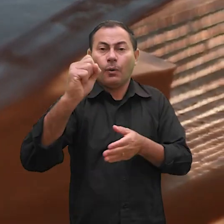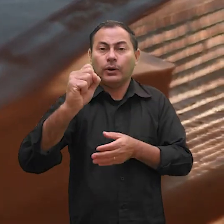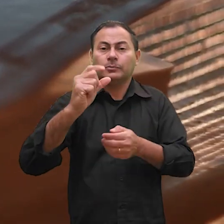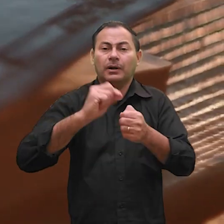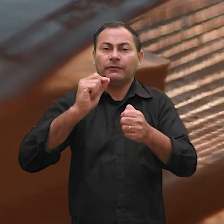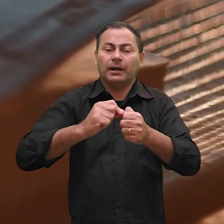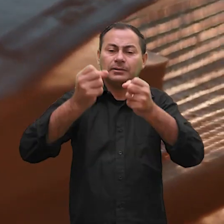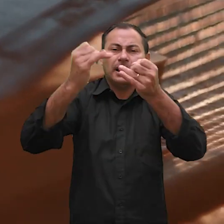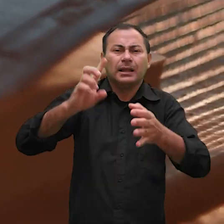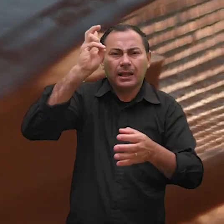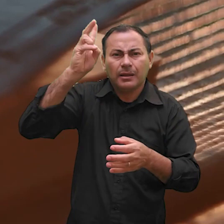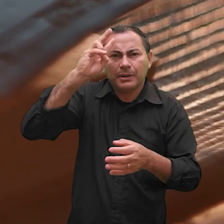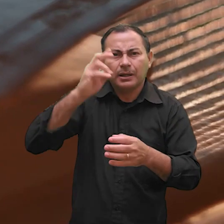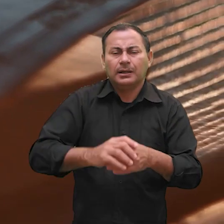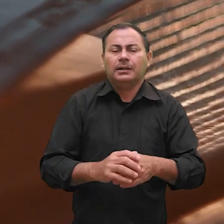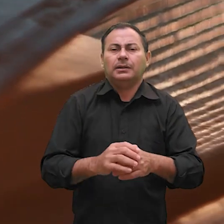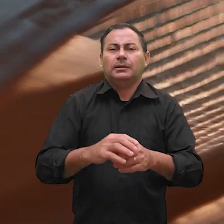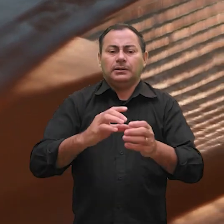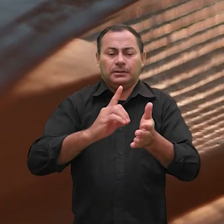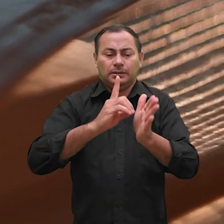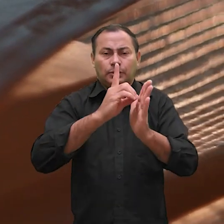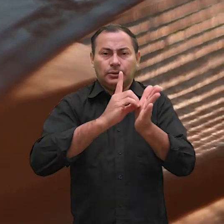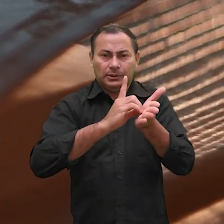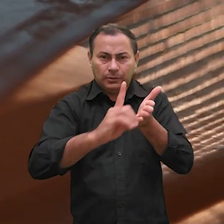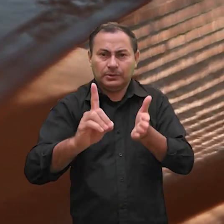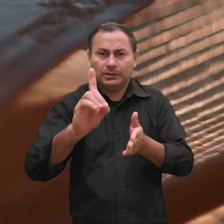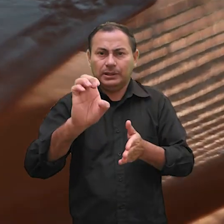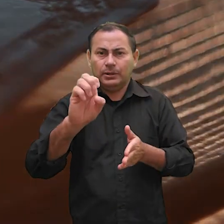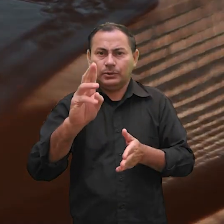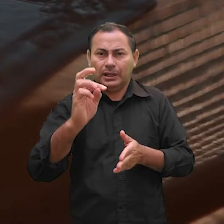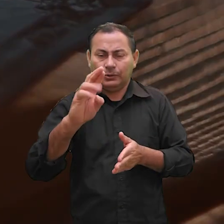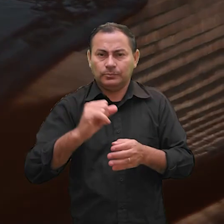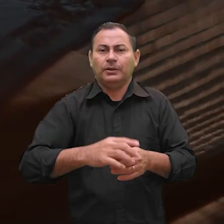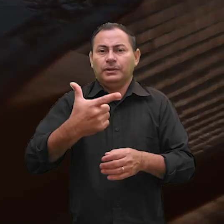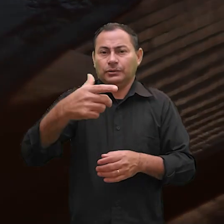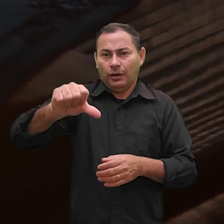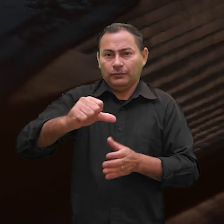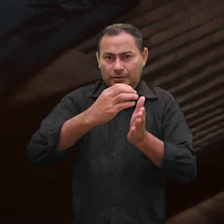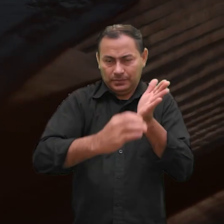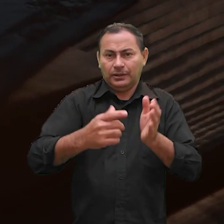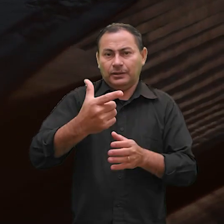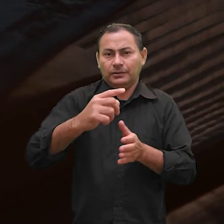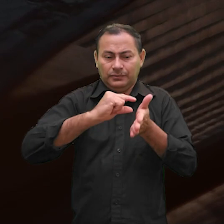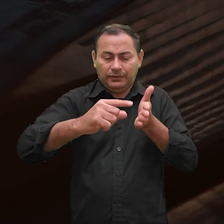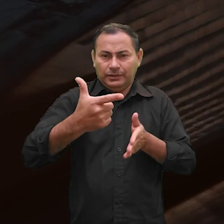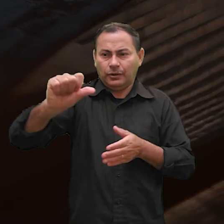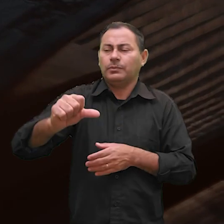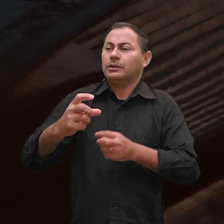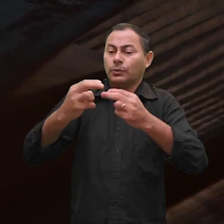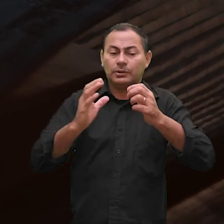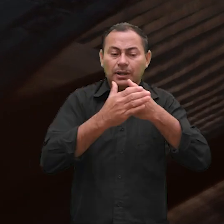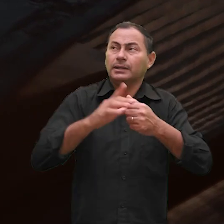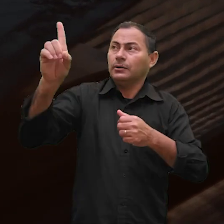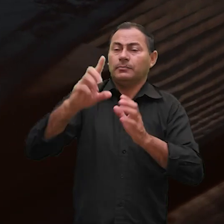versículo muito fácil de ser lembrado em Deuteronômio 29:29, que diz, as coisas encobertas são para o